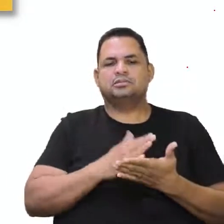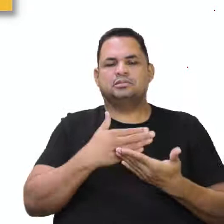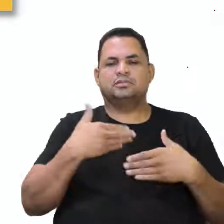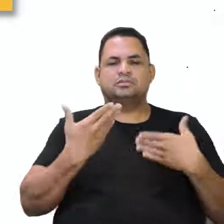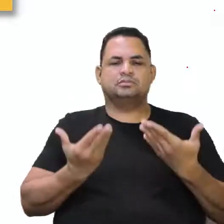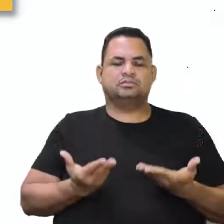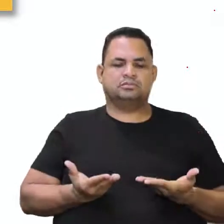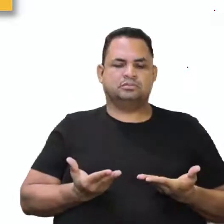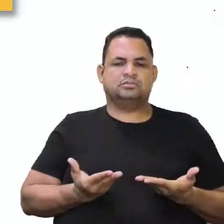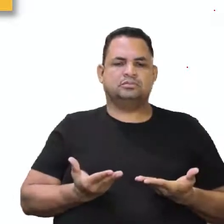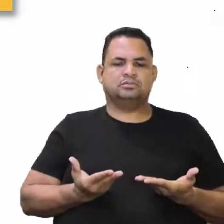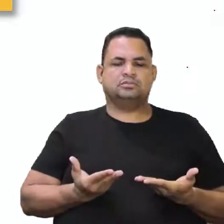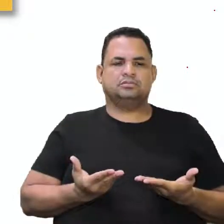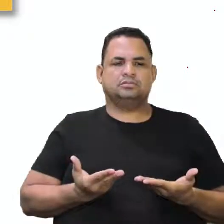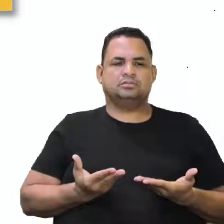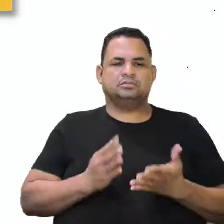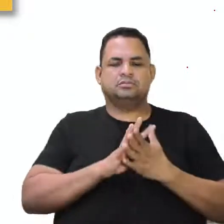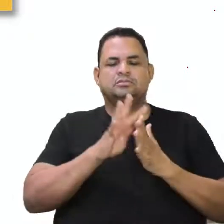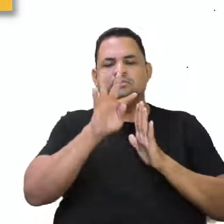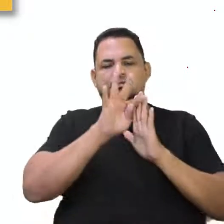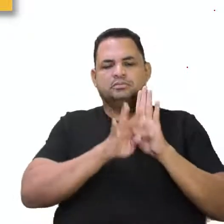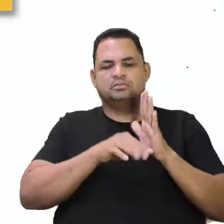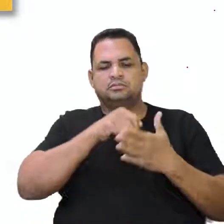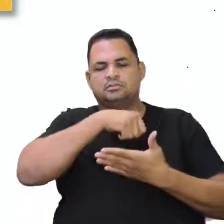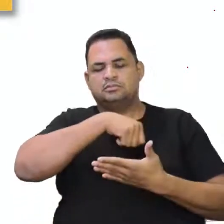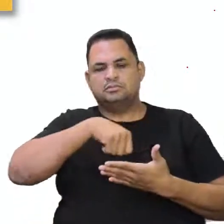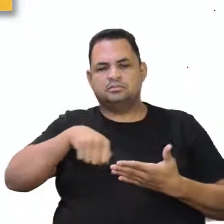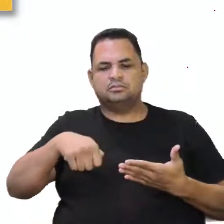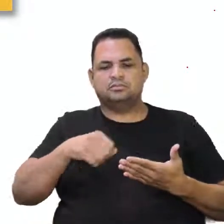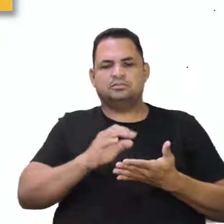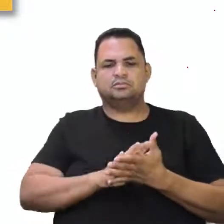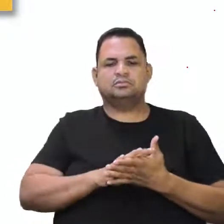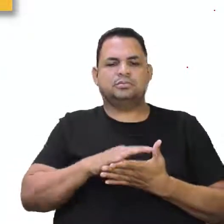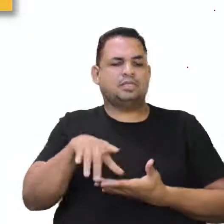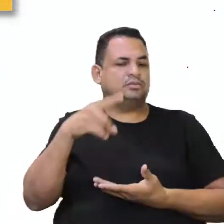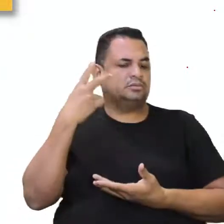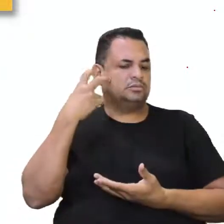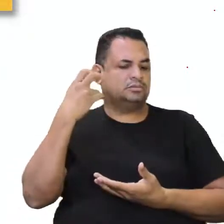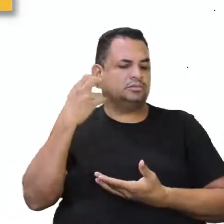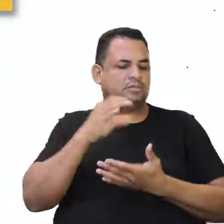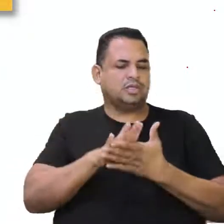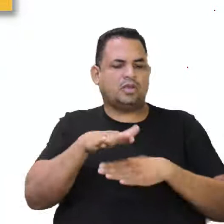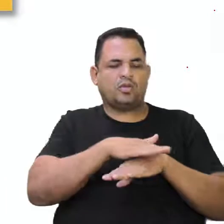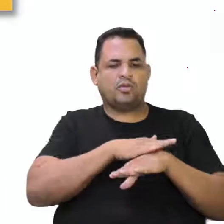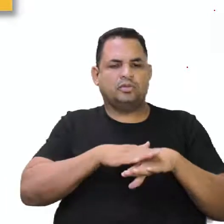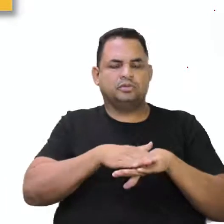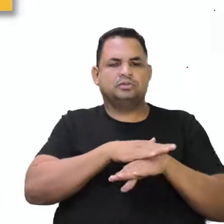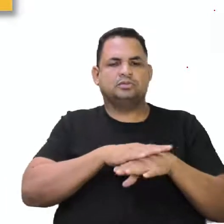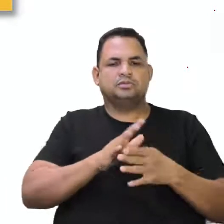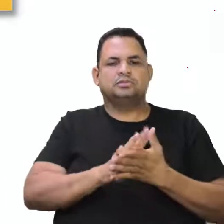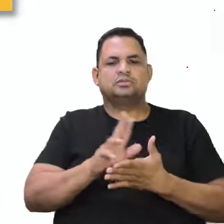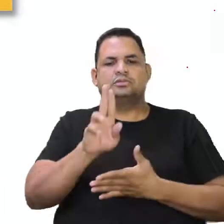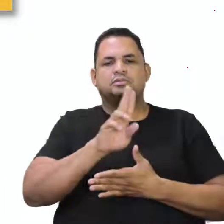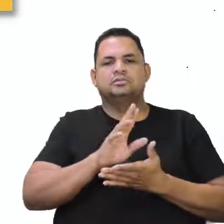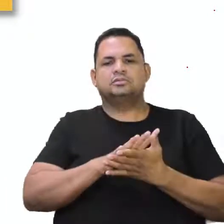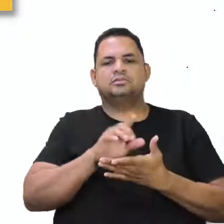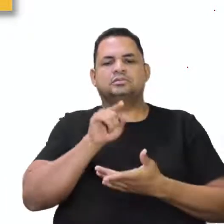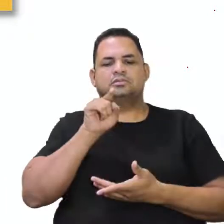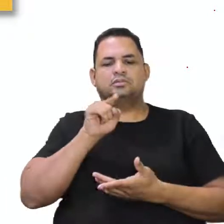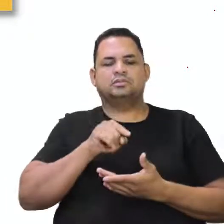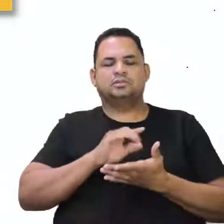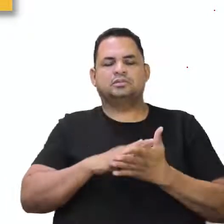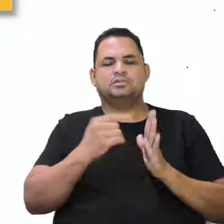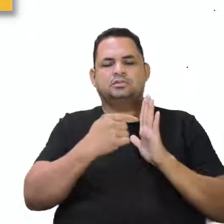hora de um texto escrito, ou então até da audição, né, de alguém conversar com você e usar esses marcadores